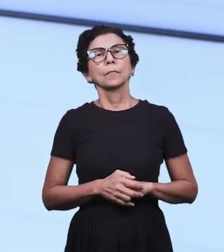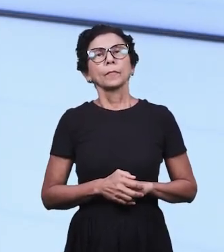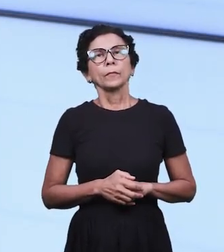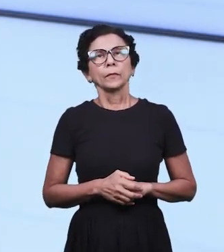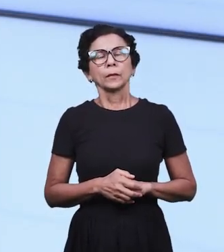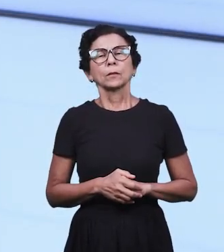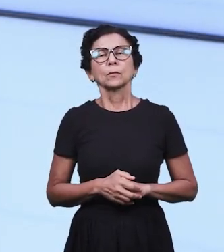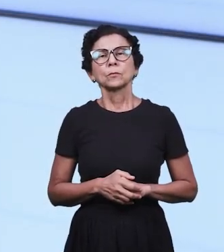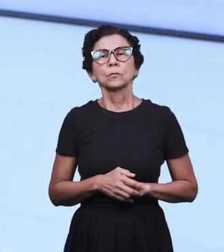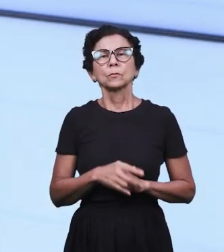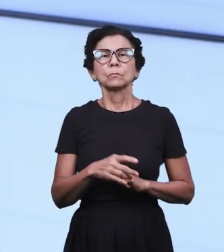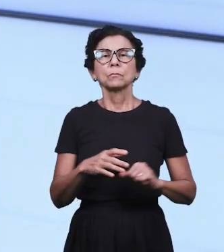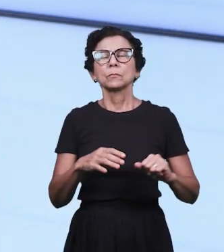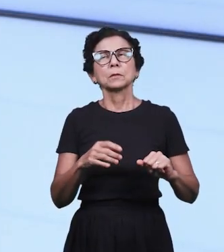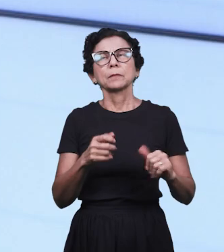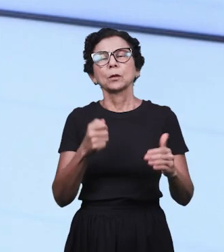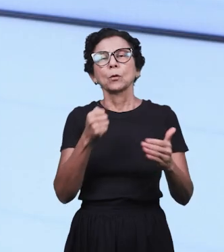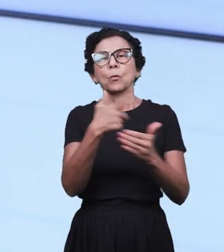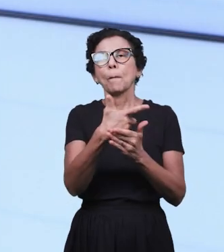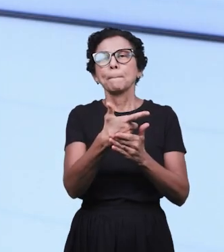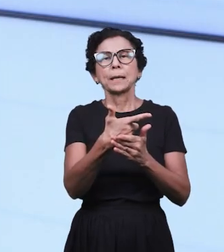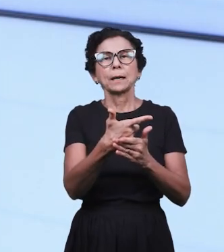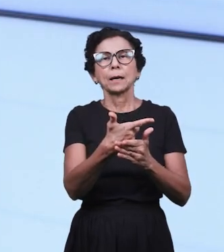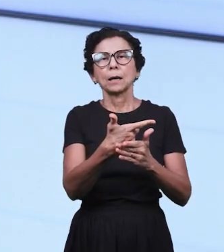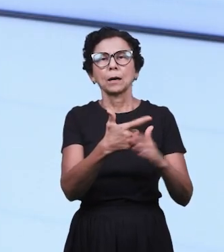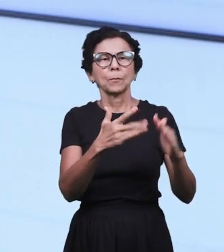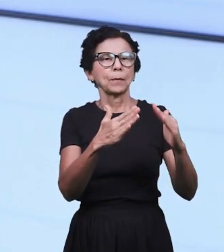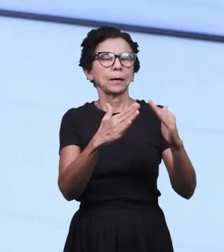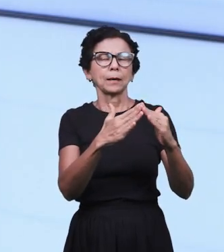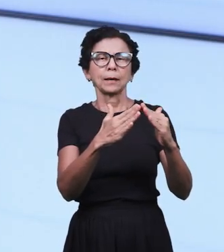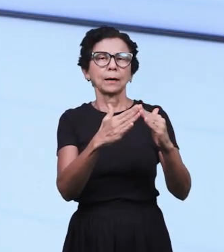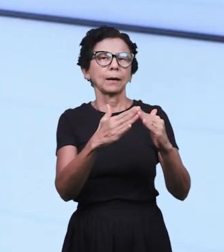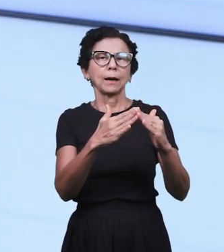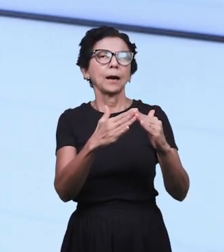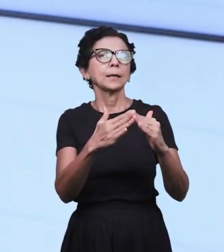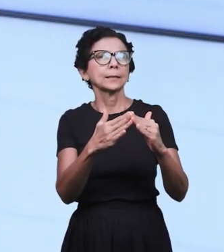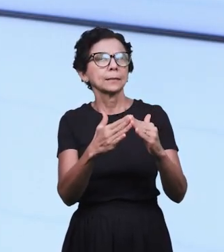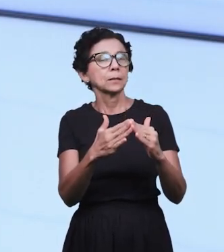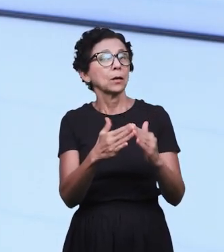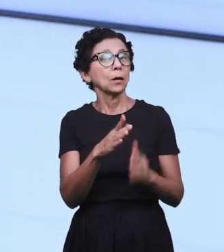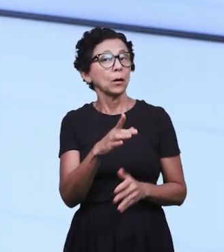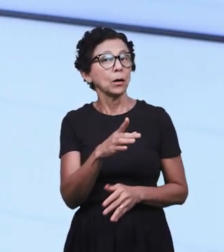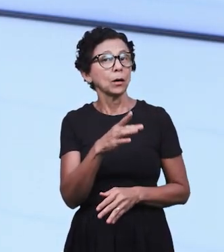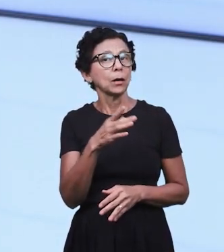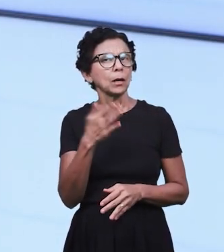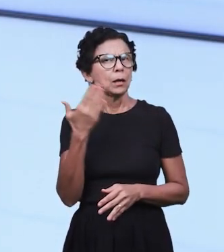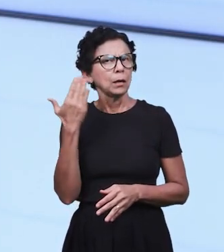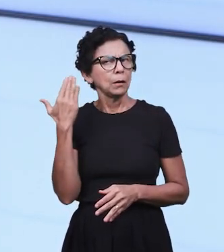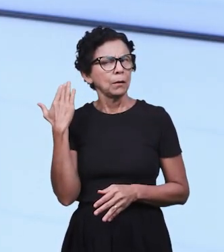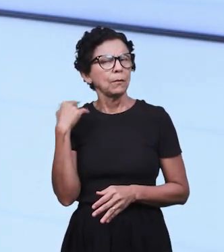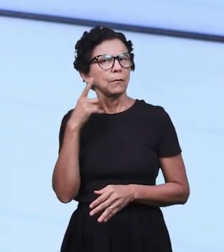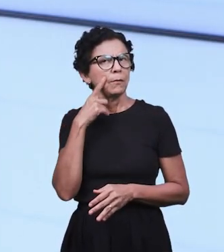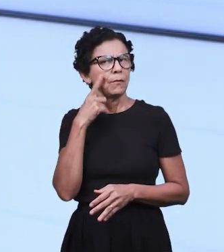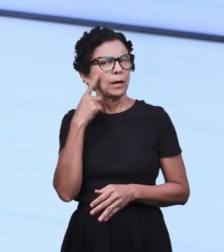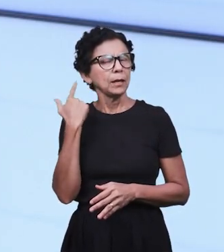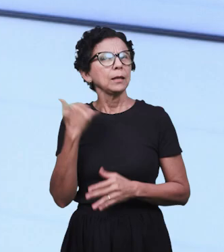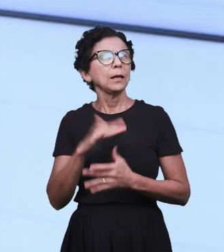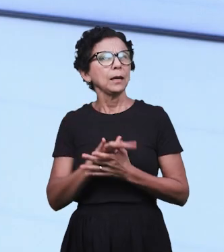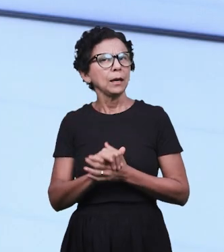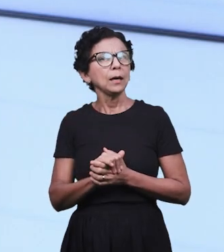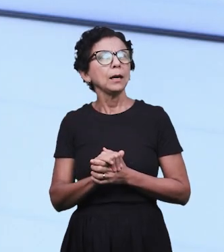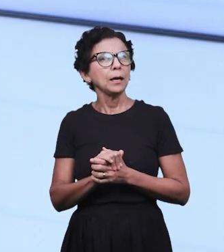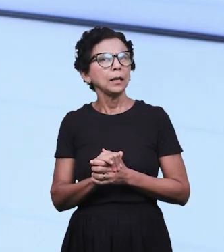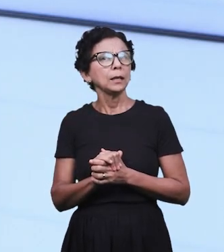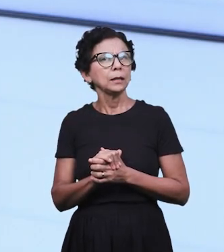vai adquirir um imóvel, você procure saber do histórico desse imóvel, para que você